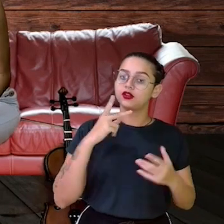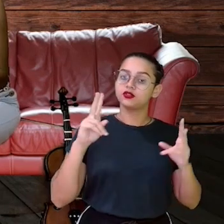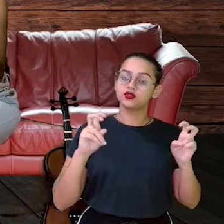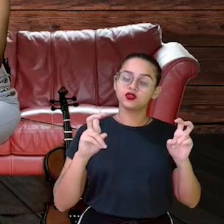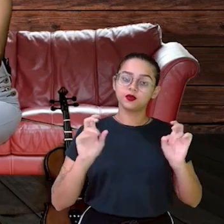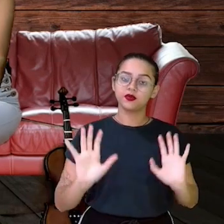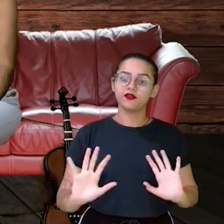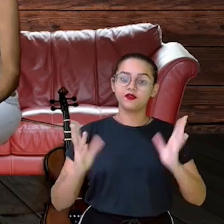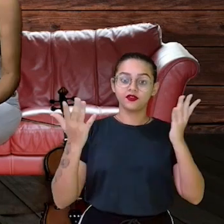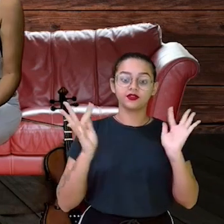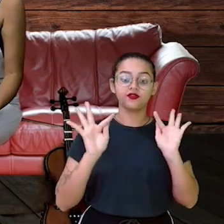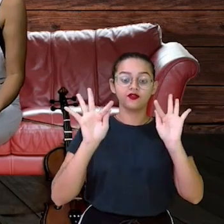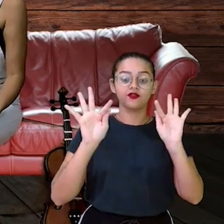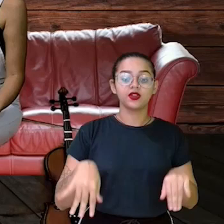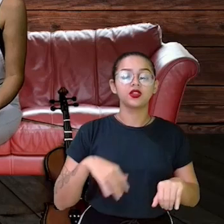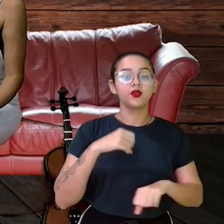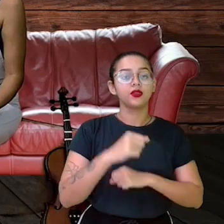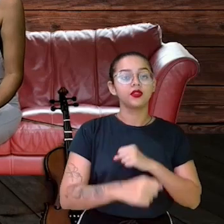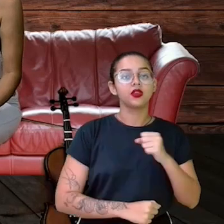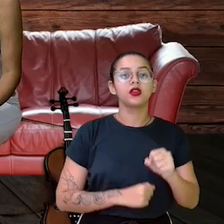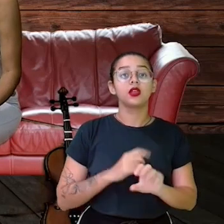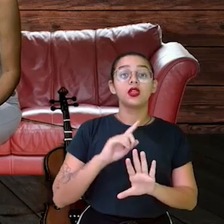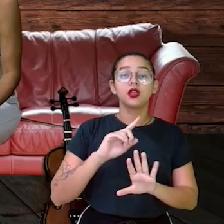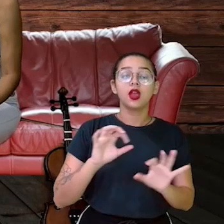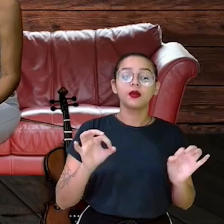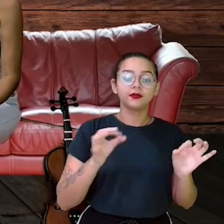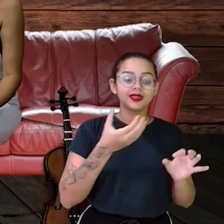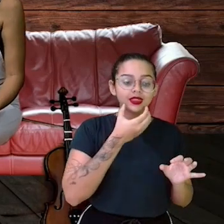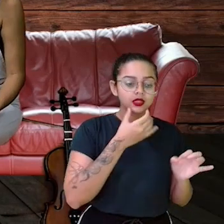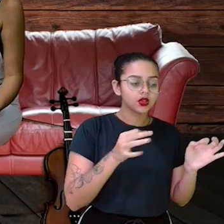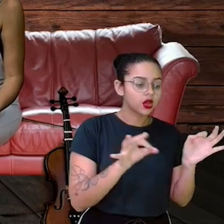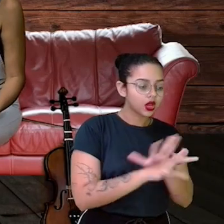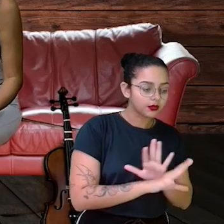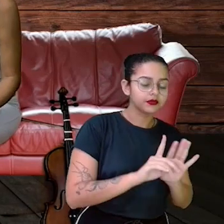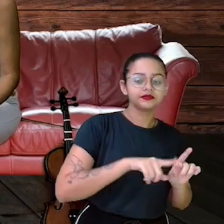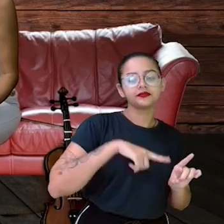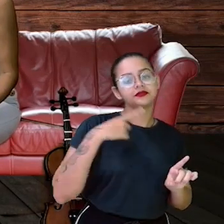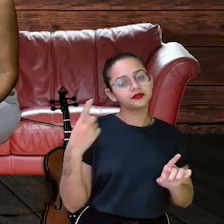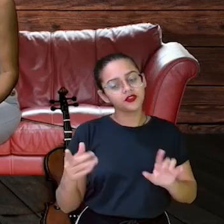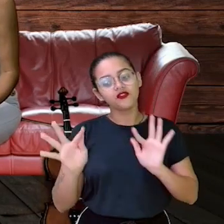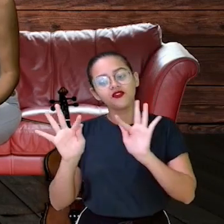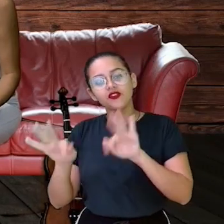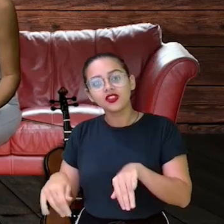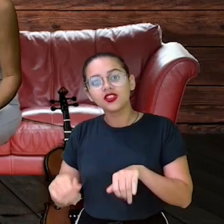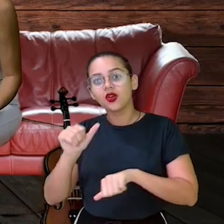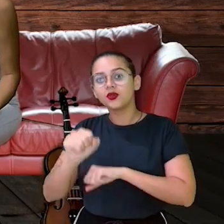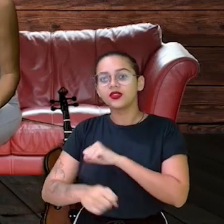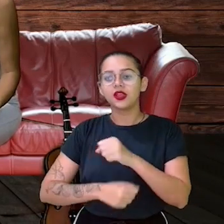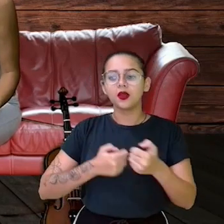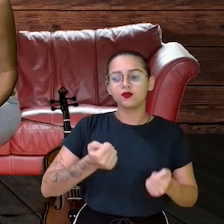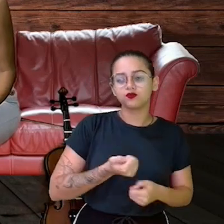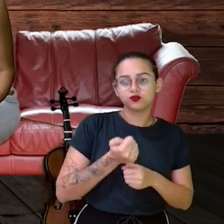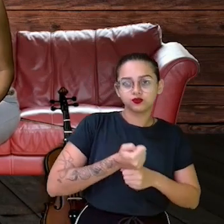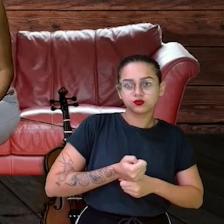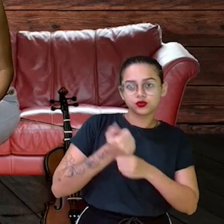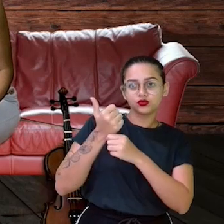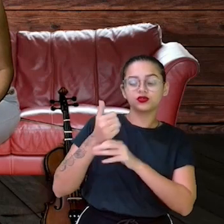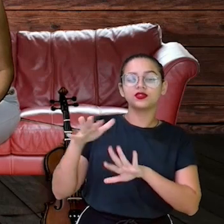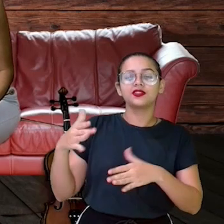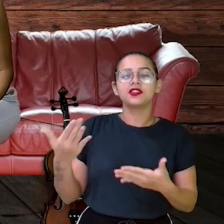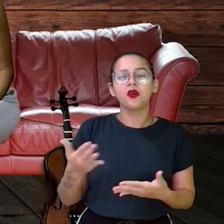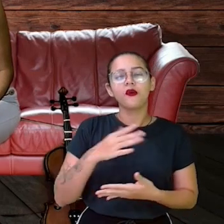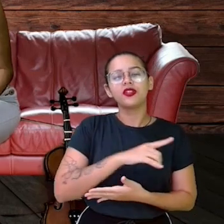ano, depois do Natal, segue aí o quê? O Réveillon, o Ano Novo. E aí no dia 31